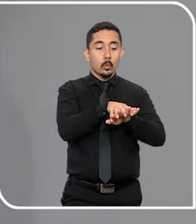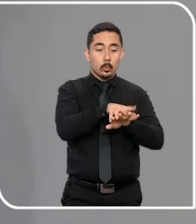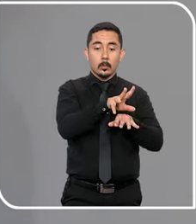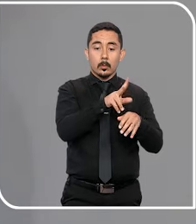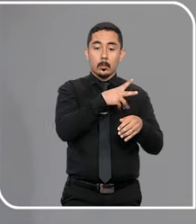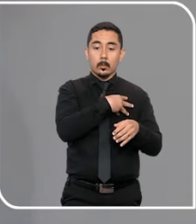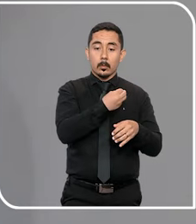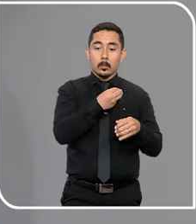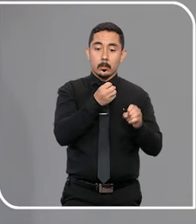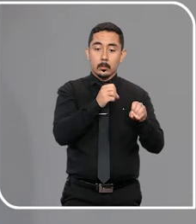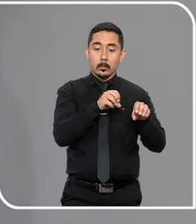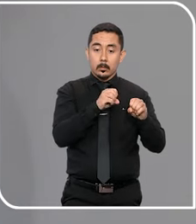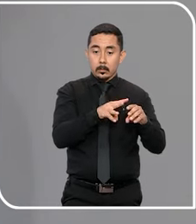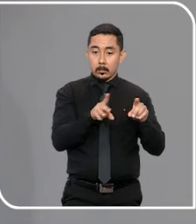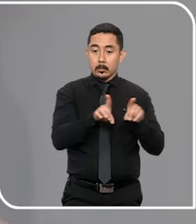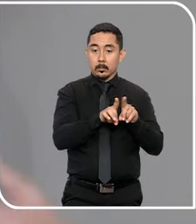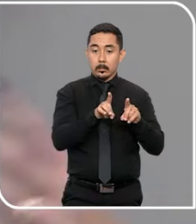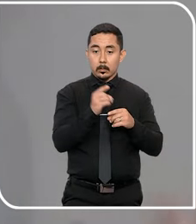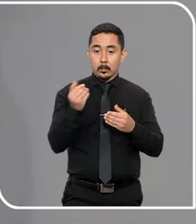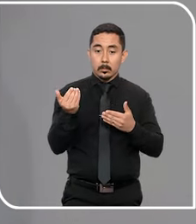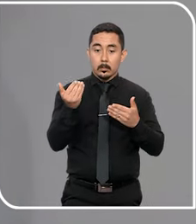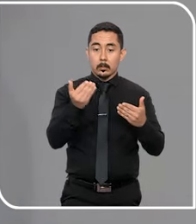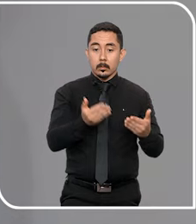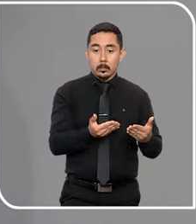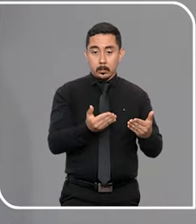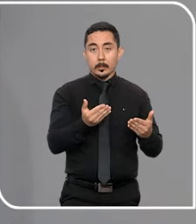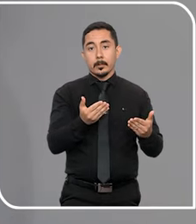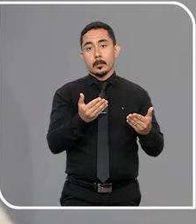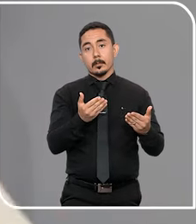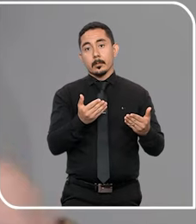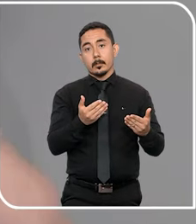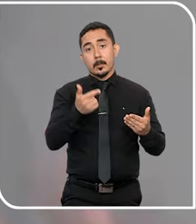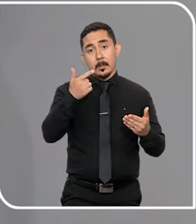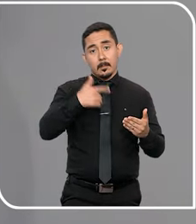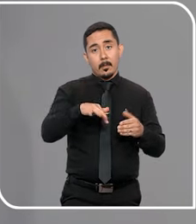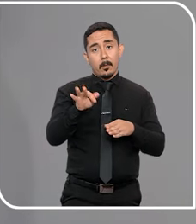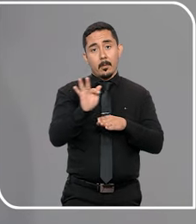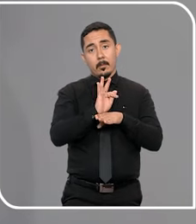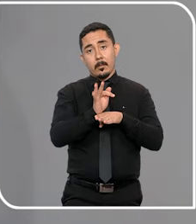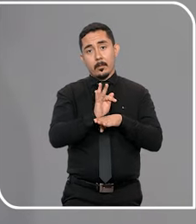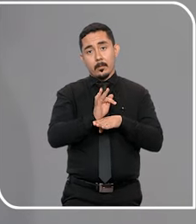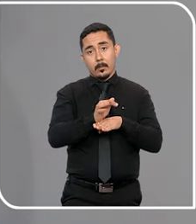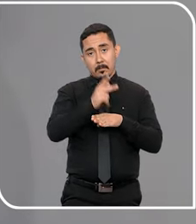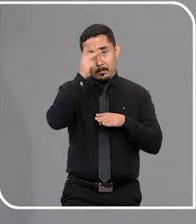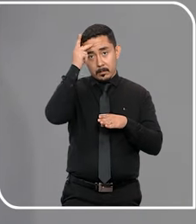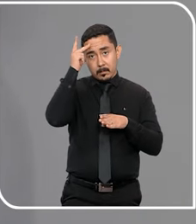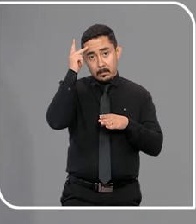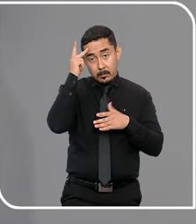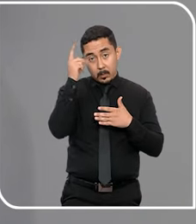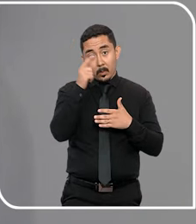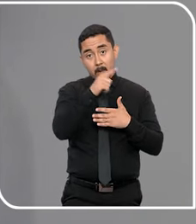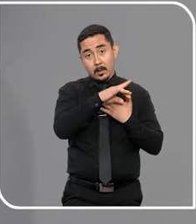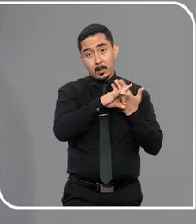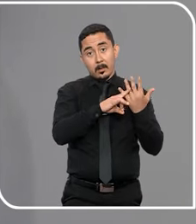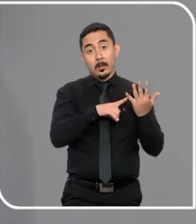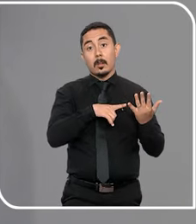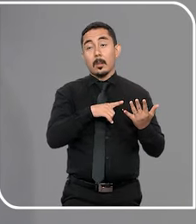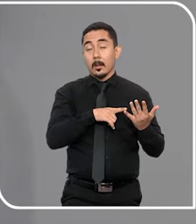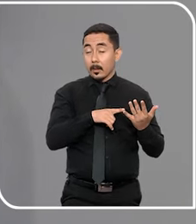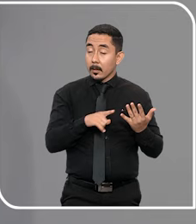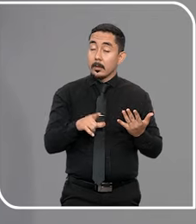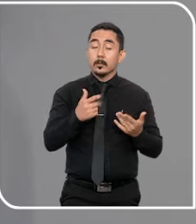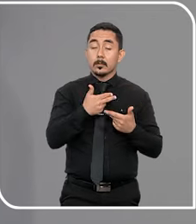escola inclusiva né trazer para esse mundo assistir filme né que tenha pessoas com cências